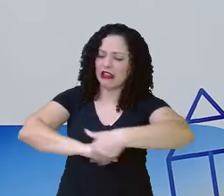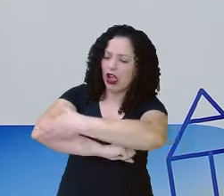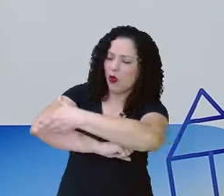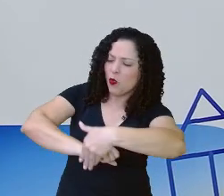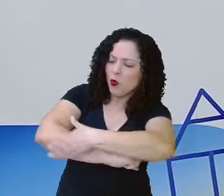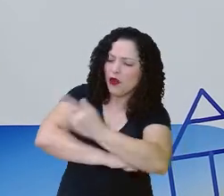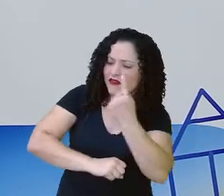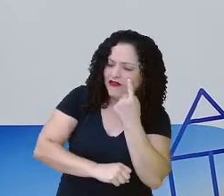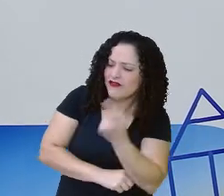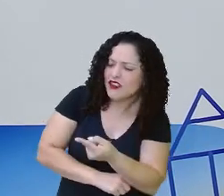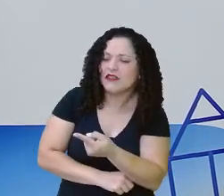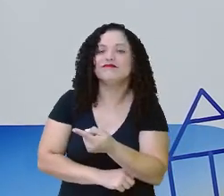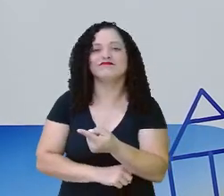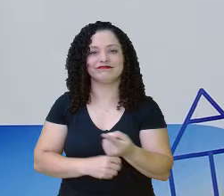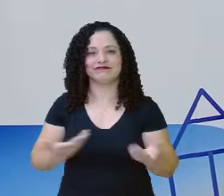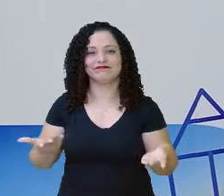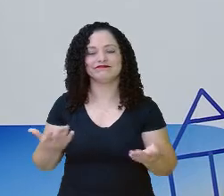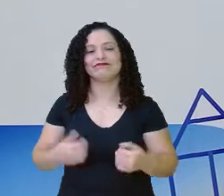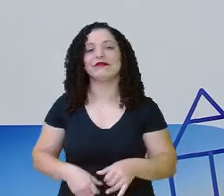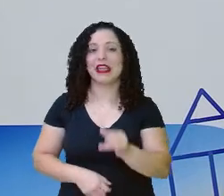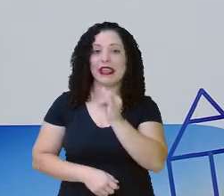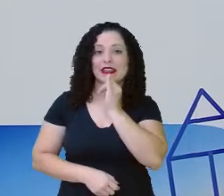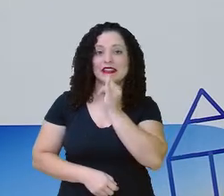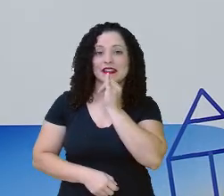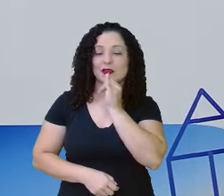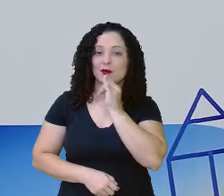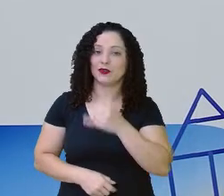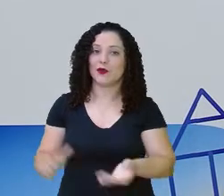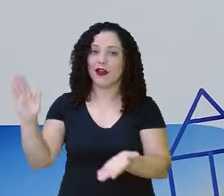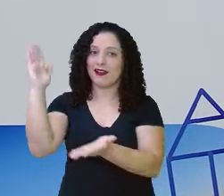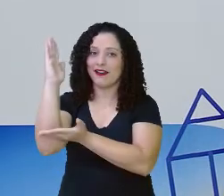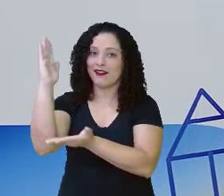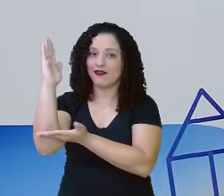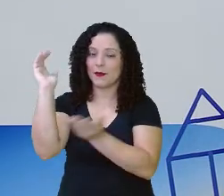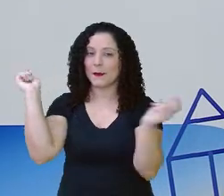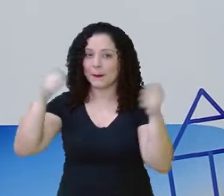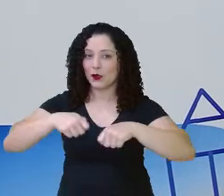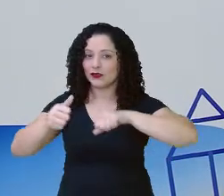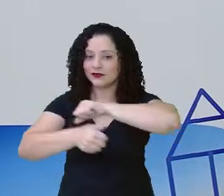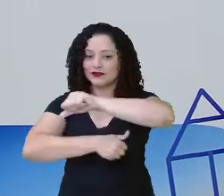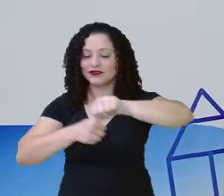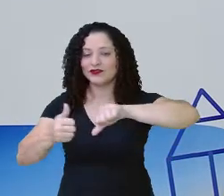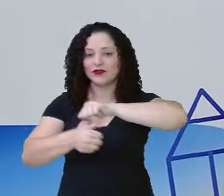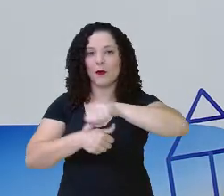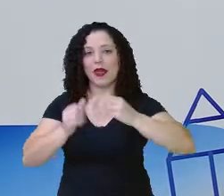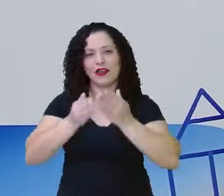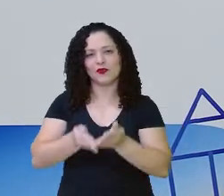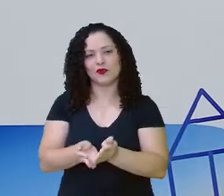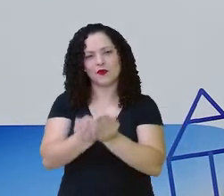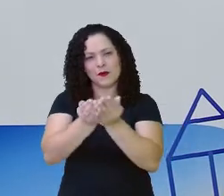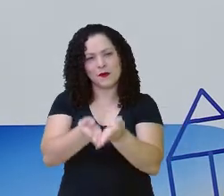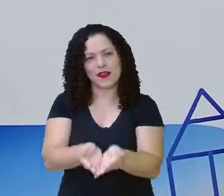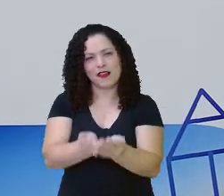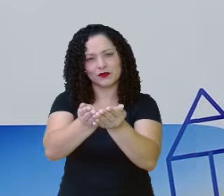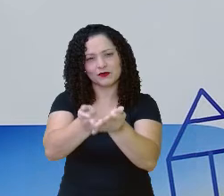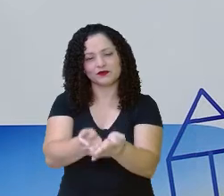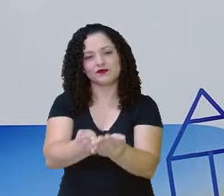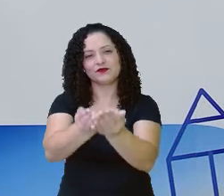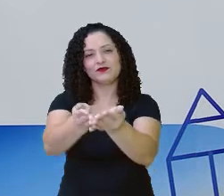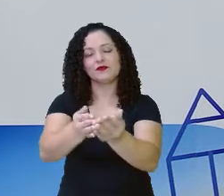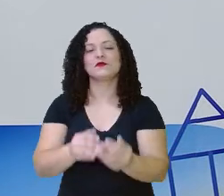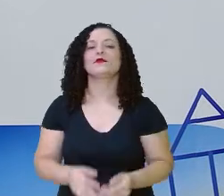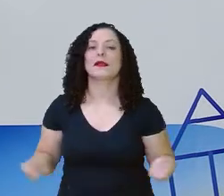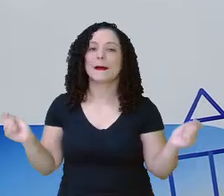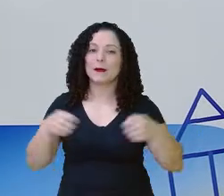essas garrafas PET. Já deram um exemplo aí de que uma garrafa PET pode se transformar num barco. Eu posso cortar